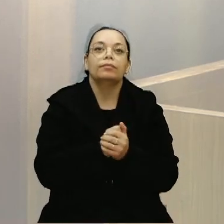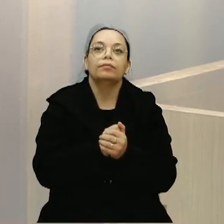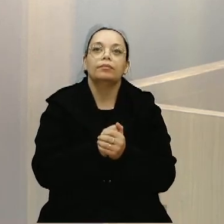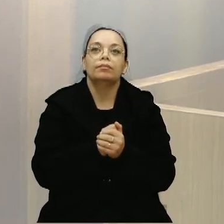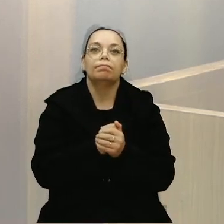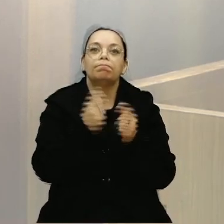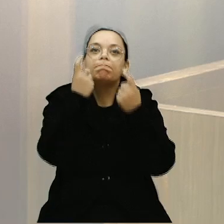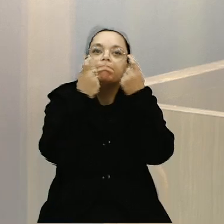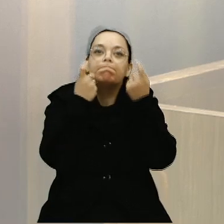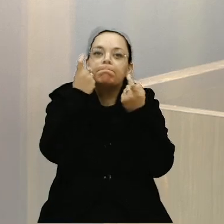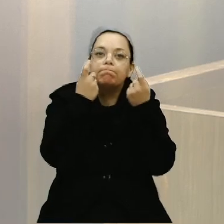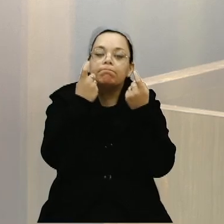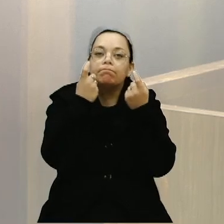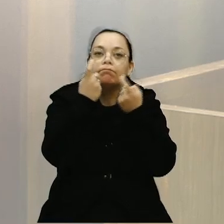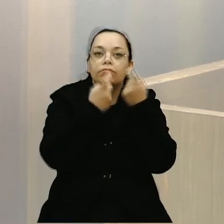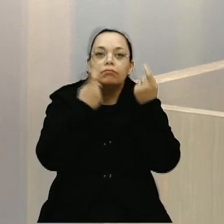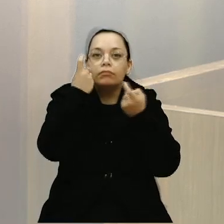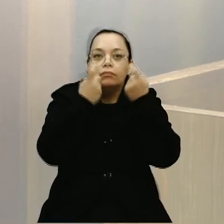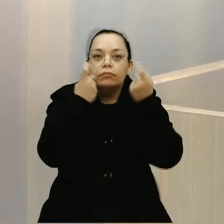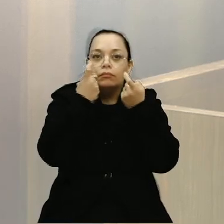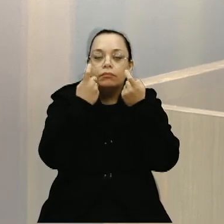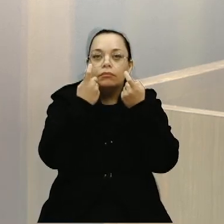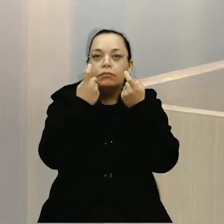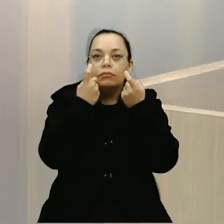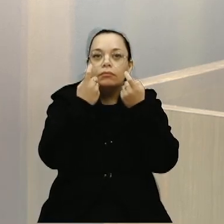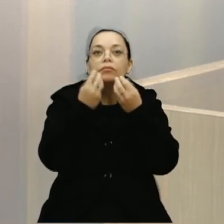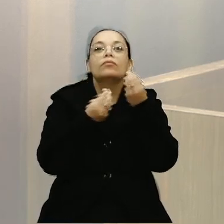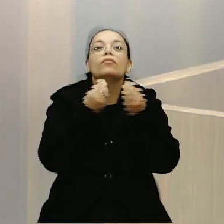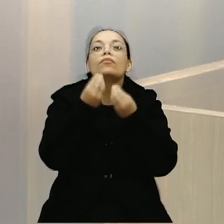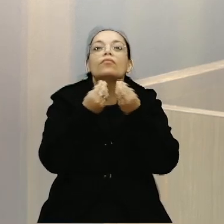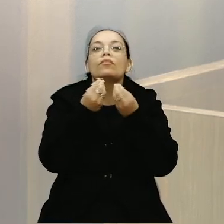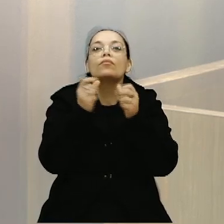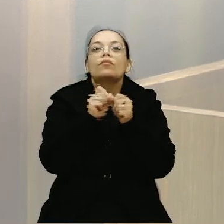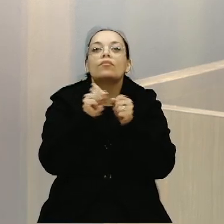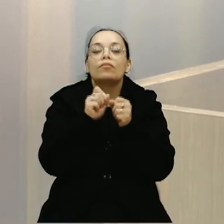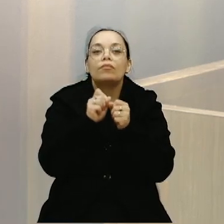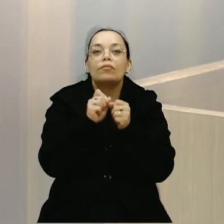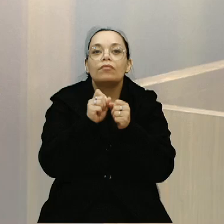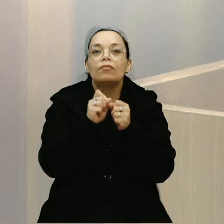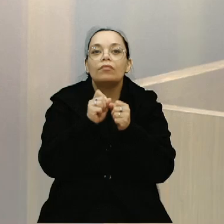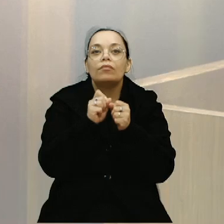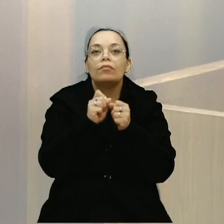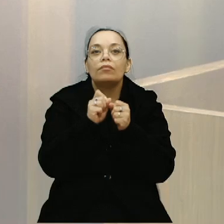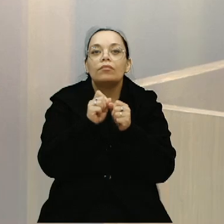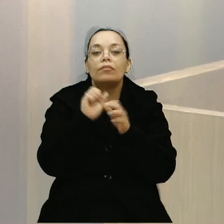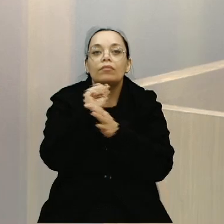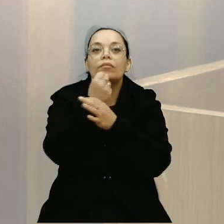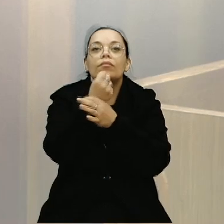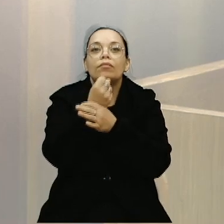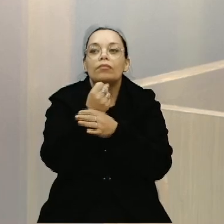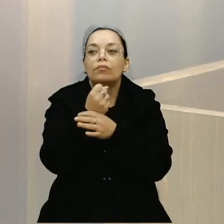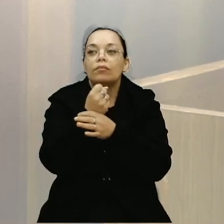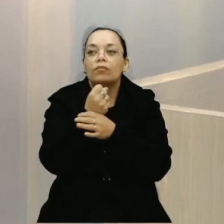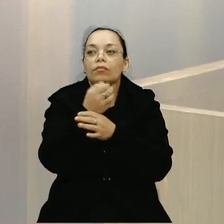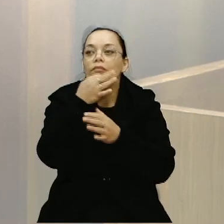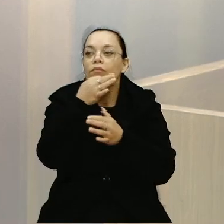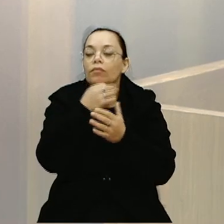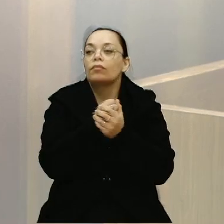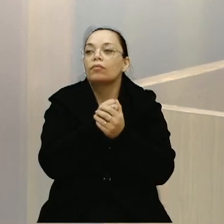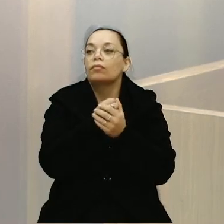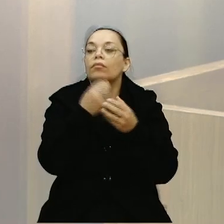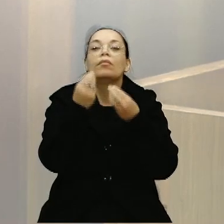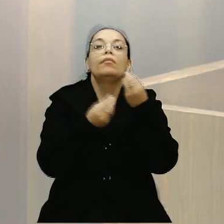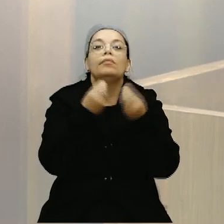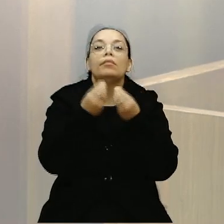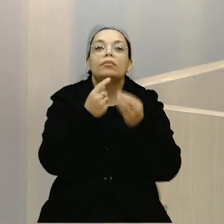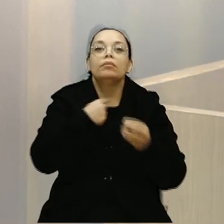que me deixa preocupado. Eu fico preocupado aí como é que vai ficar o a segurança de Caxias do Sul, né? Como é que vai ficar